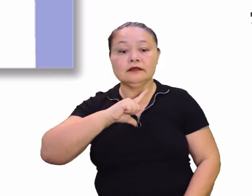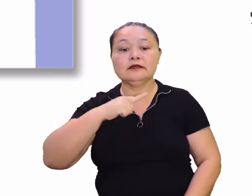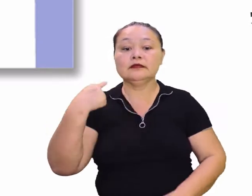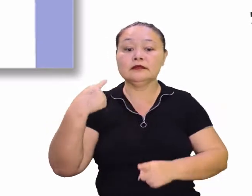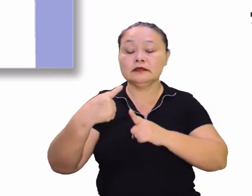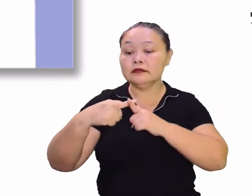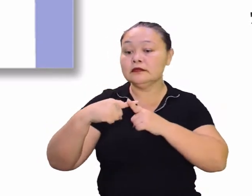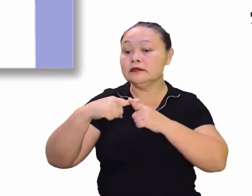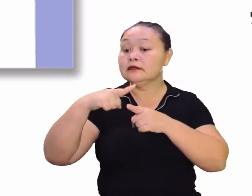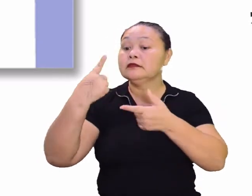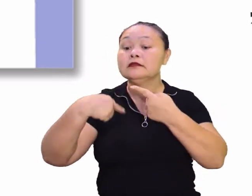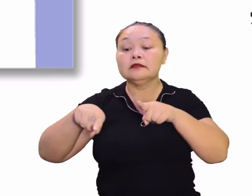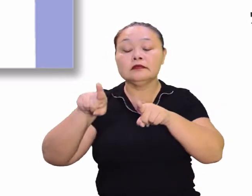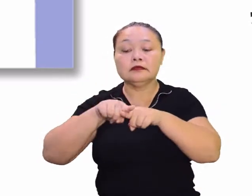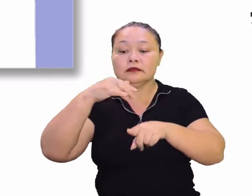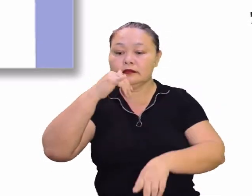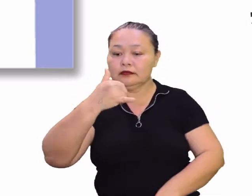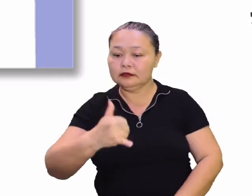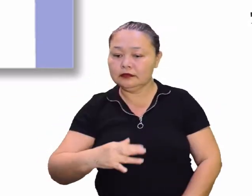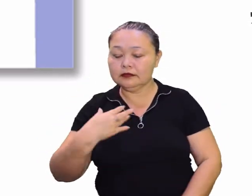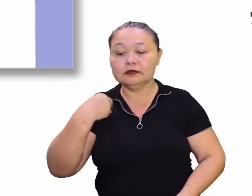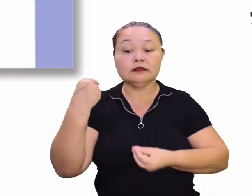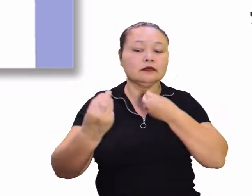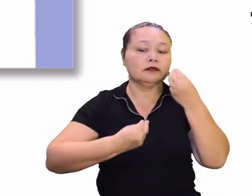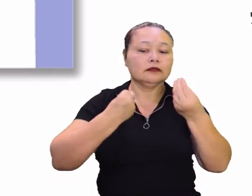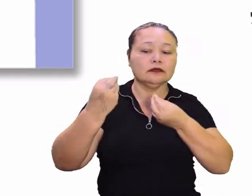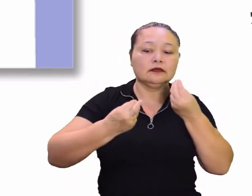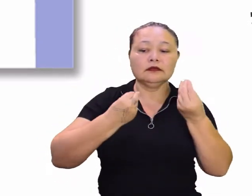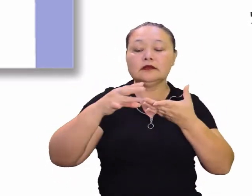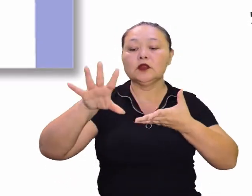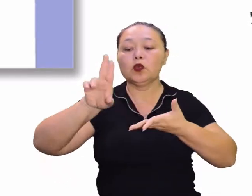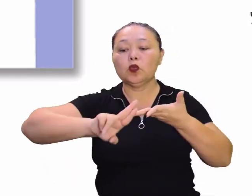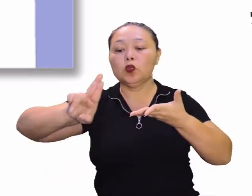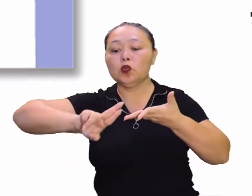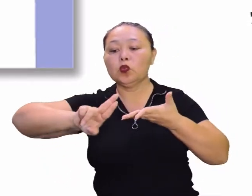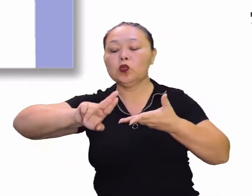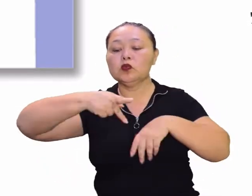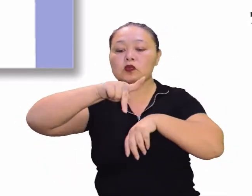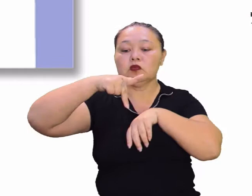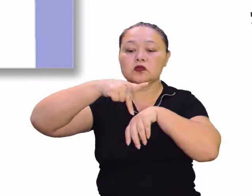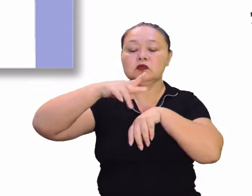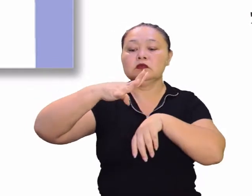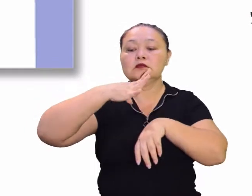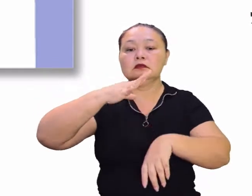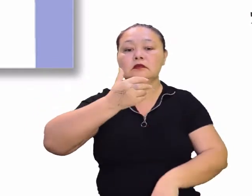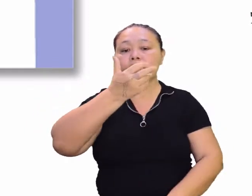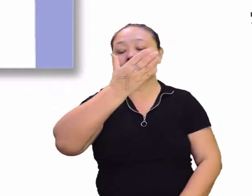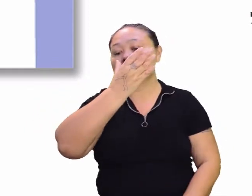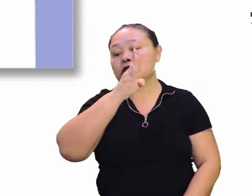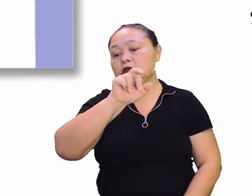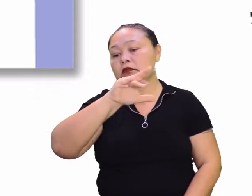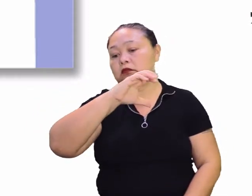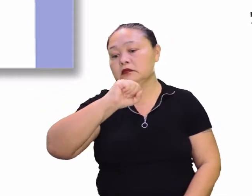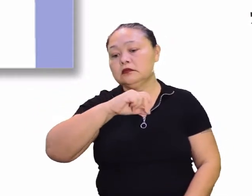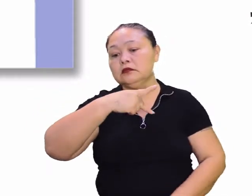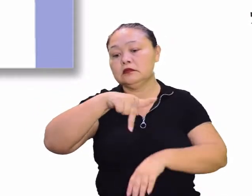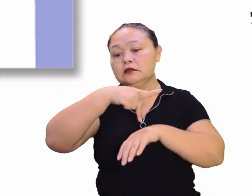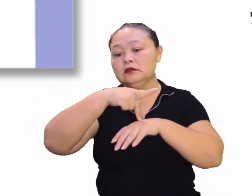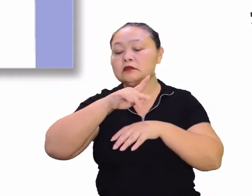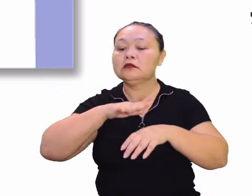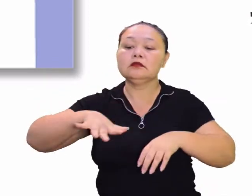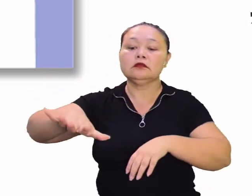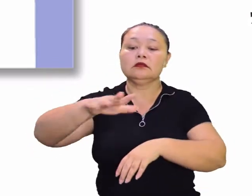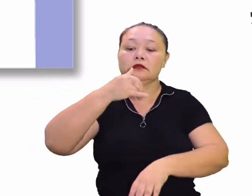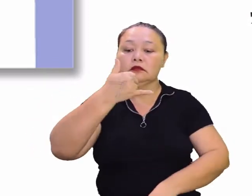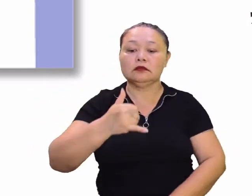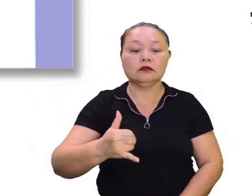da demanda energética, como que está o consumo desses países conhecidos como BRICS no campo